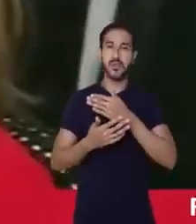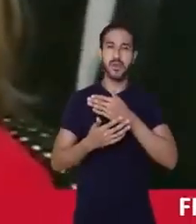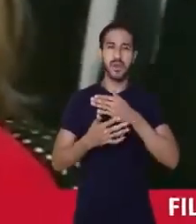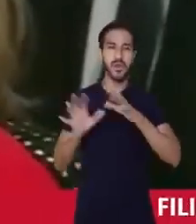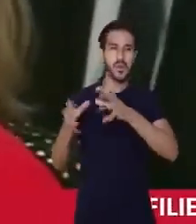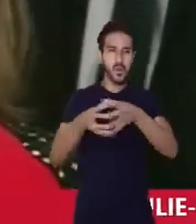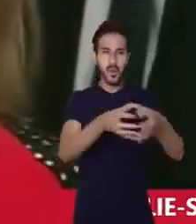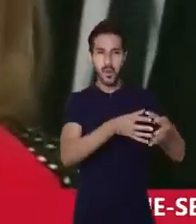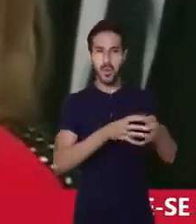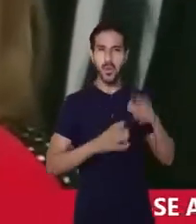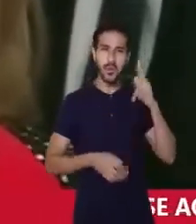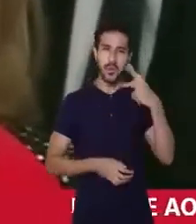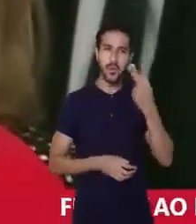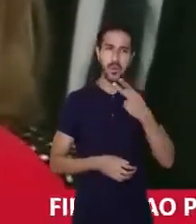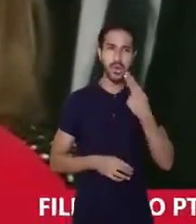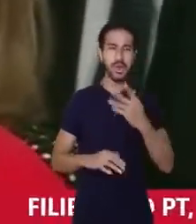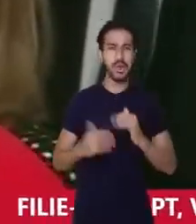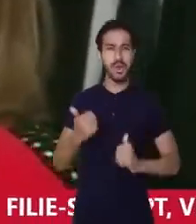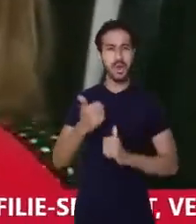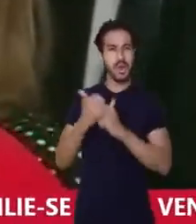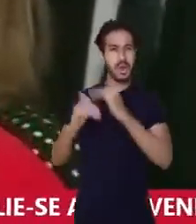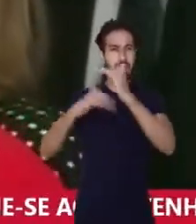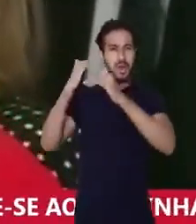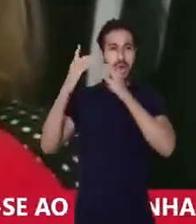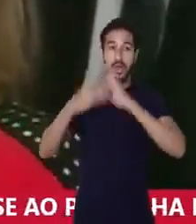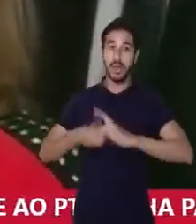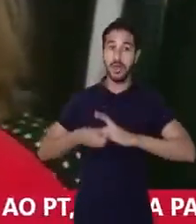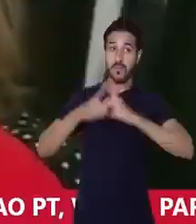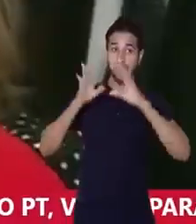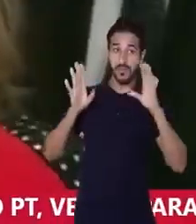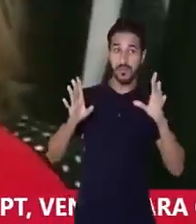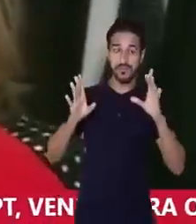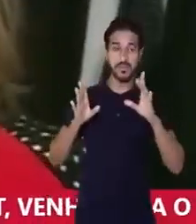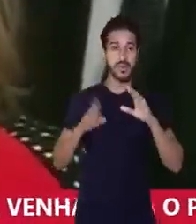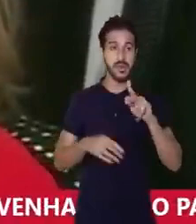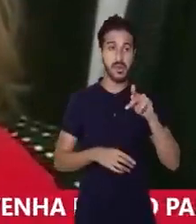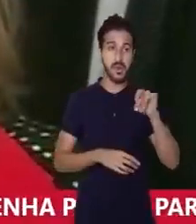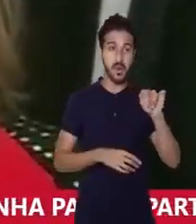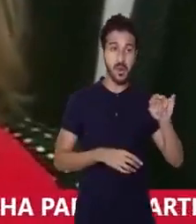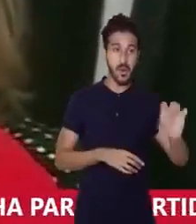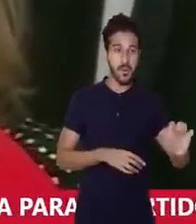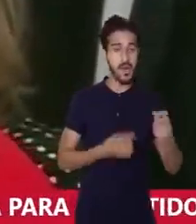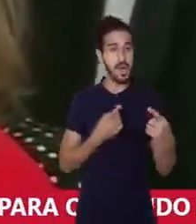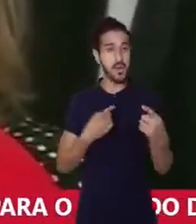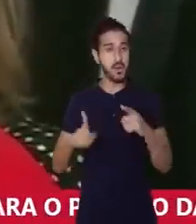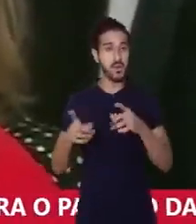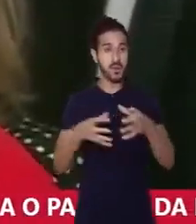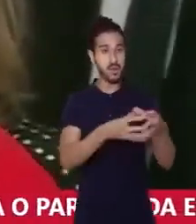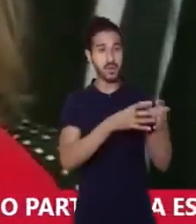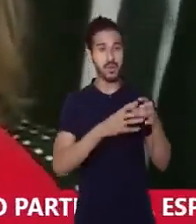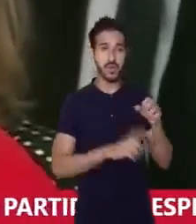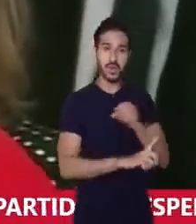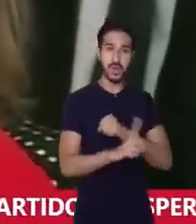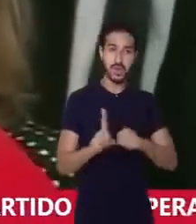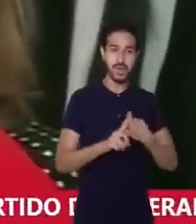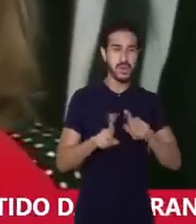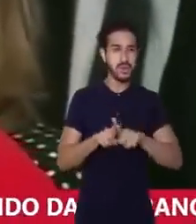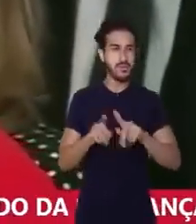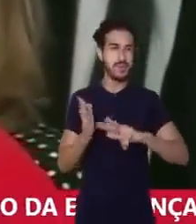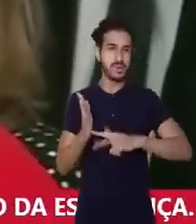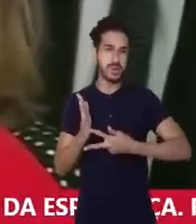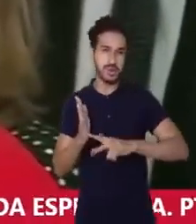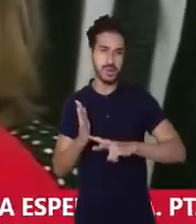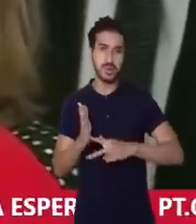qualquer organização política progressista e democrática. O golpe é contra os movimentos sociais e